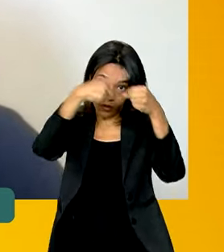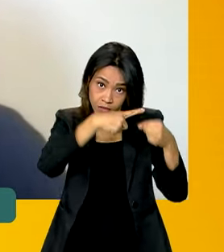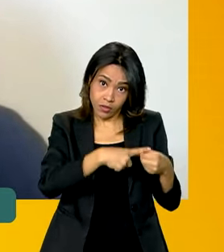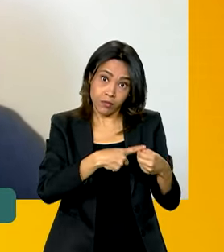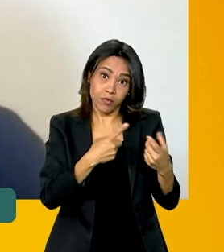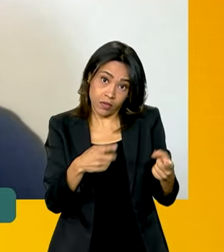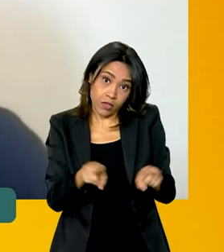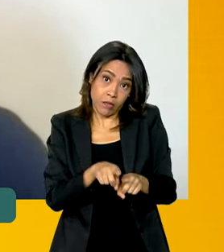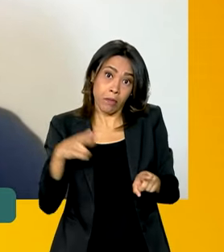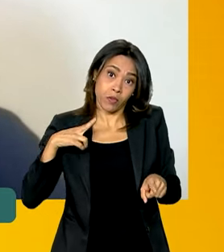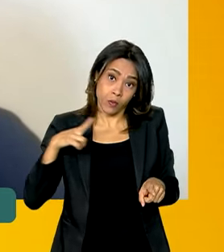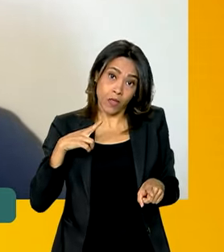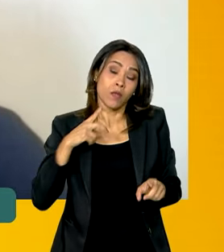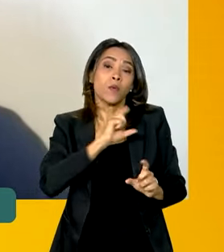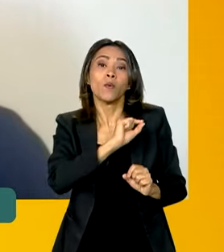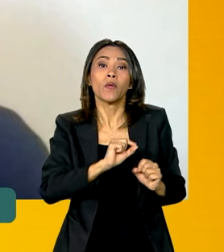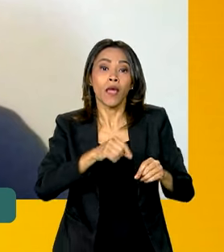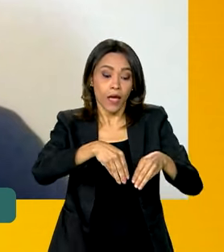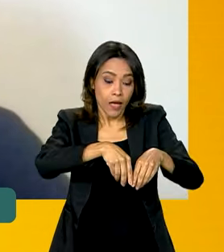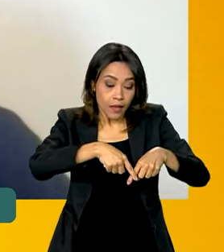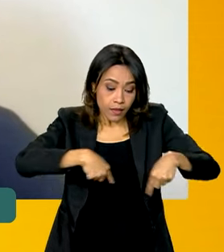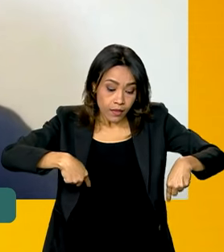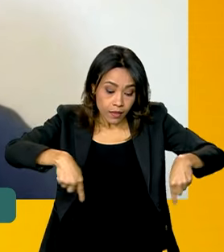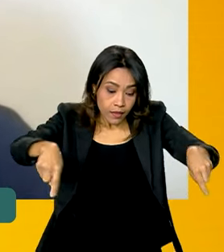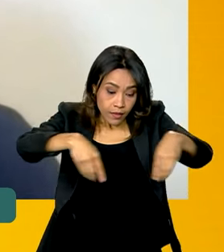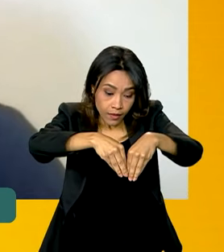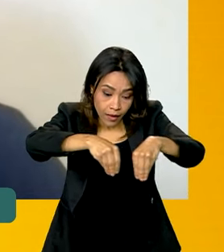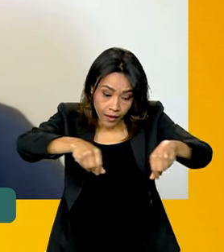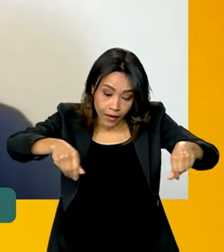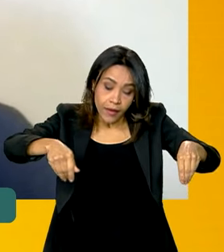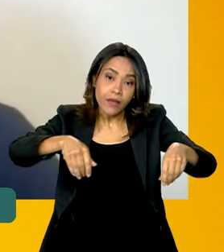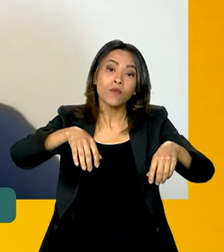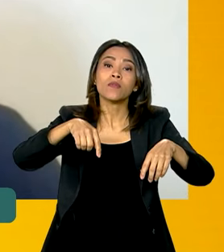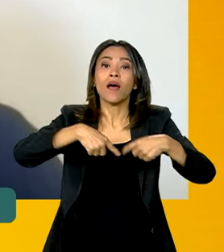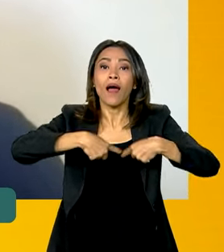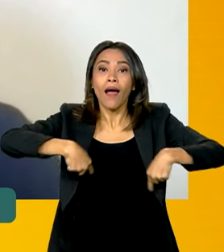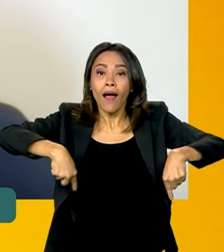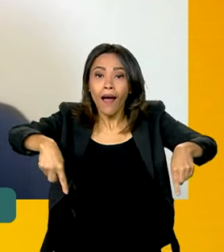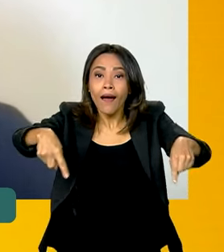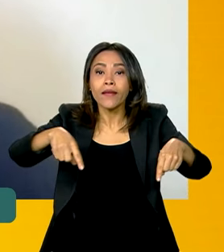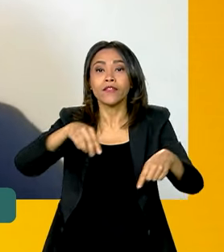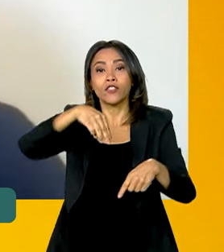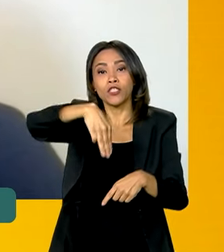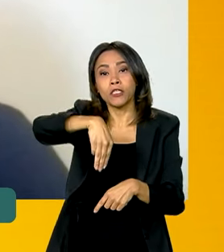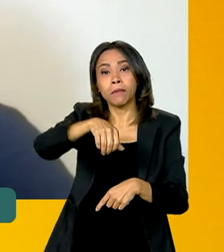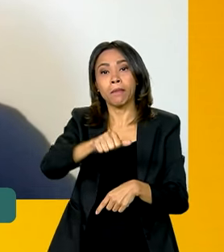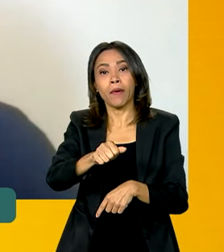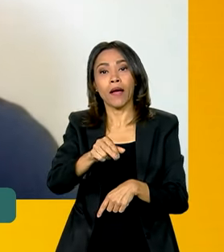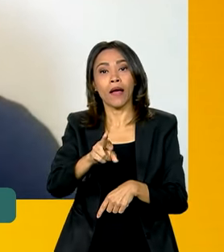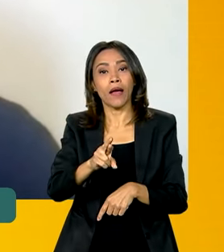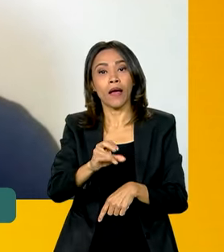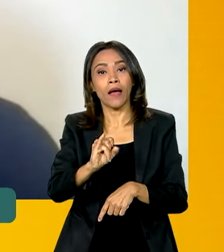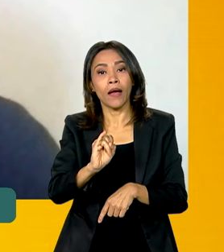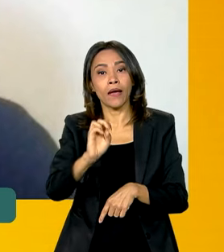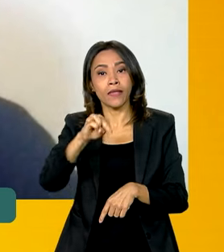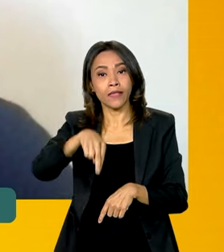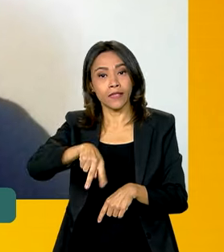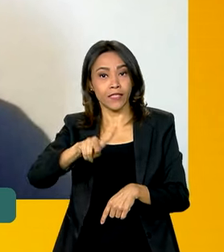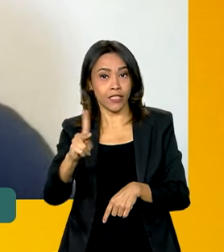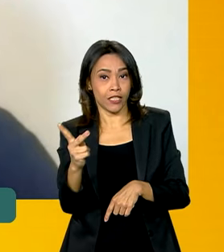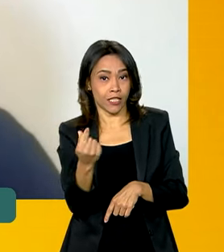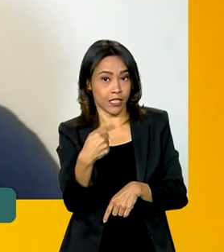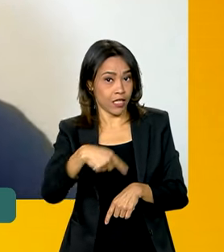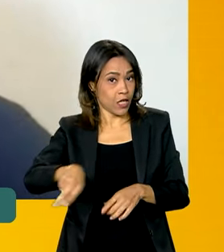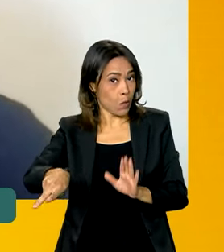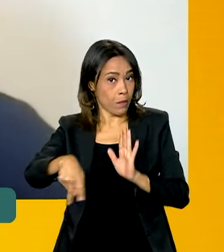e às vezes privados, esses chamados terrenos de marinha, que, como você mesmo comentou, esses terrenos de marinha, que não são da marinha,